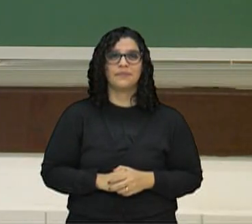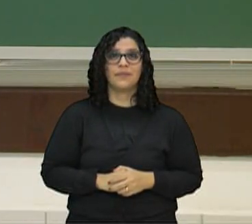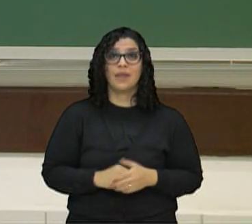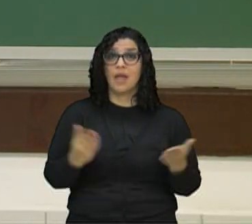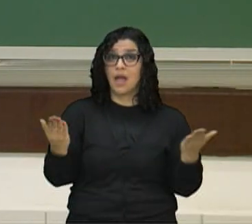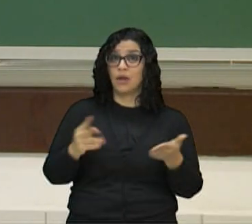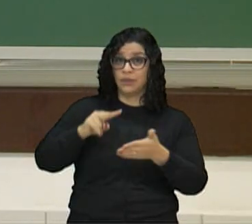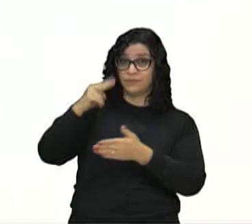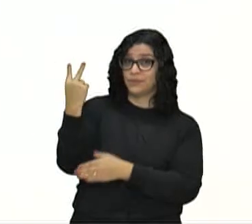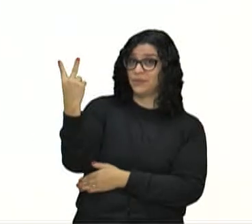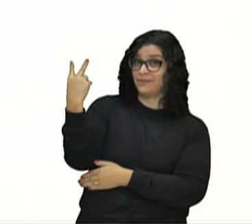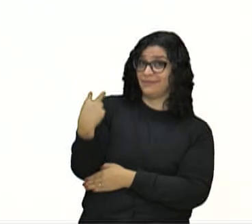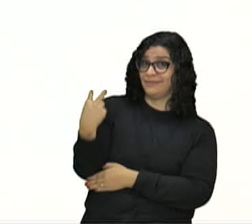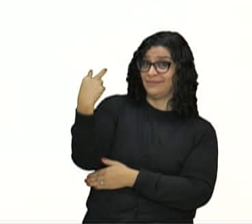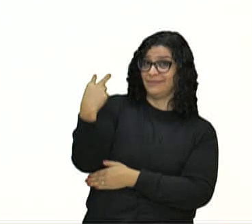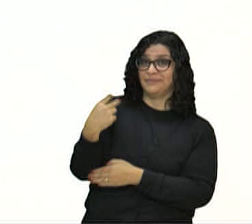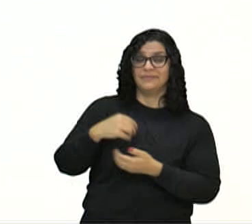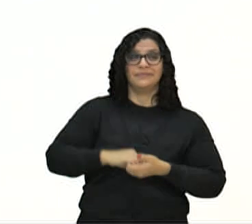Vamos ler então.